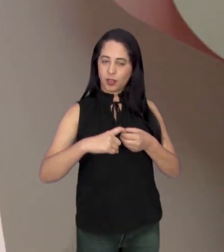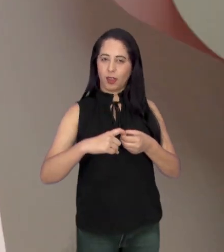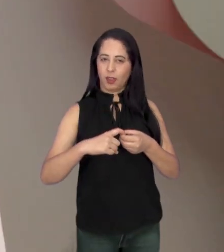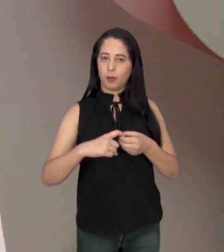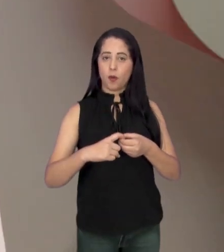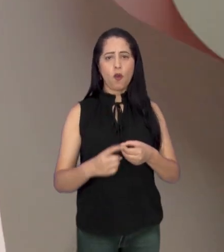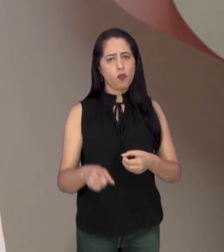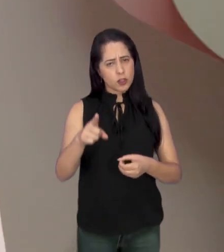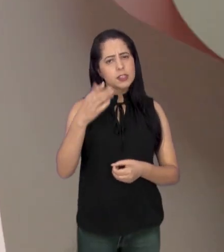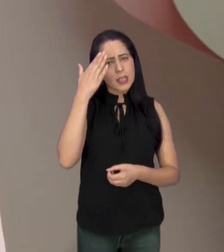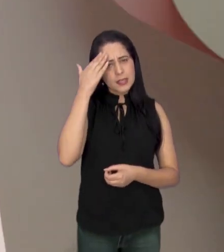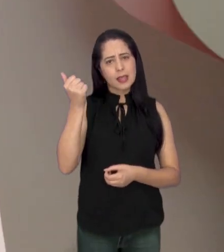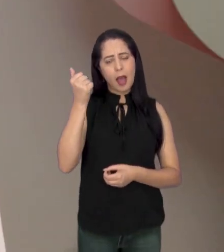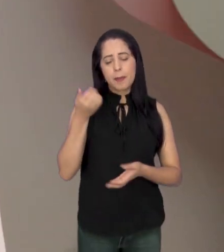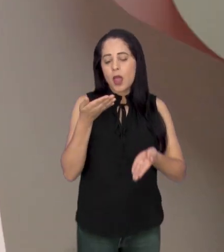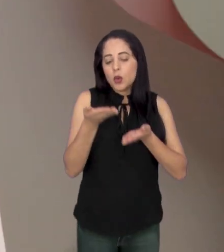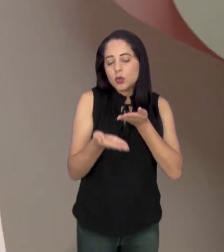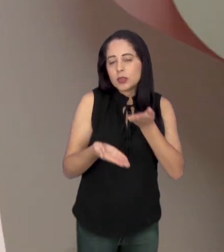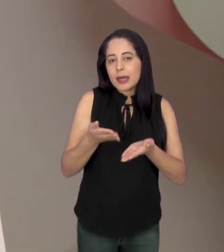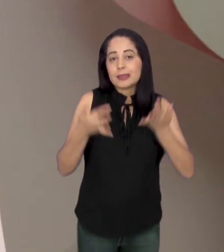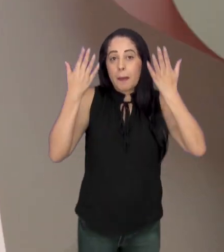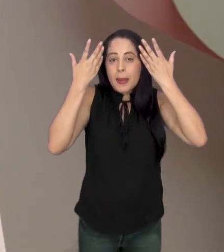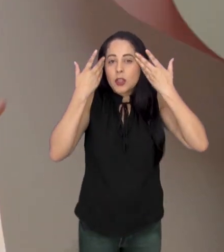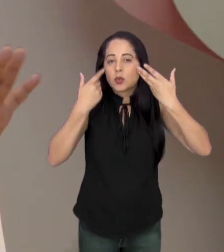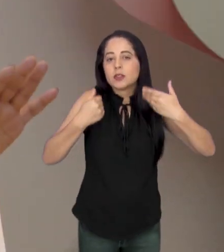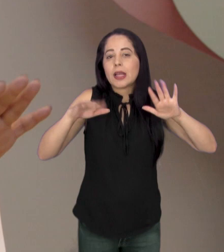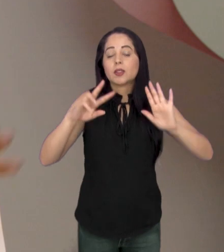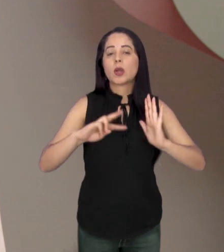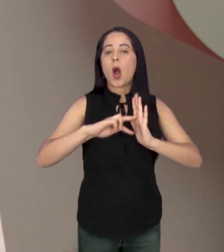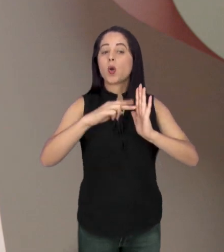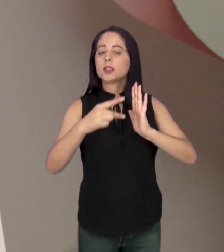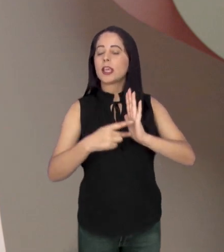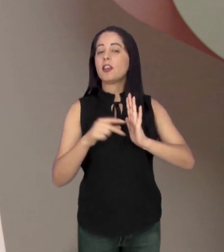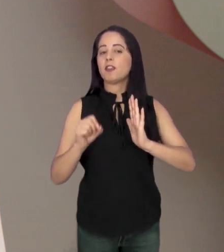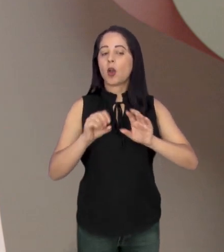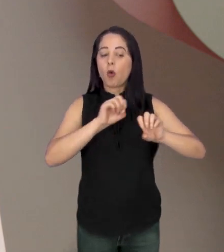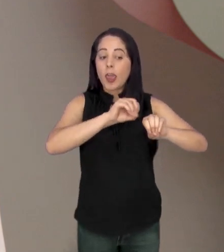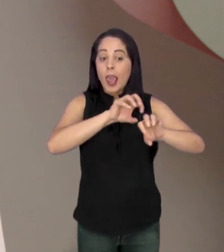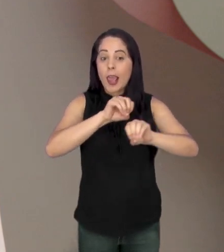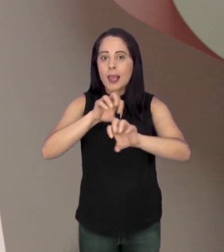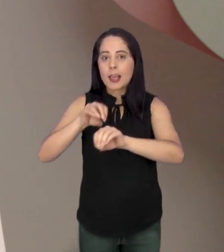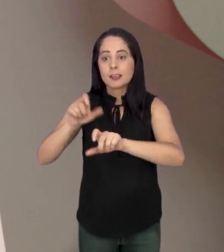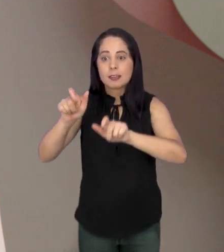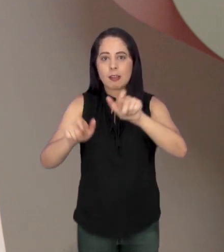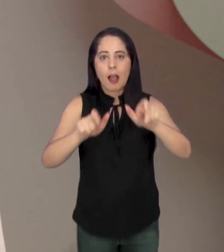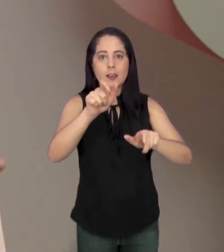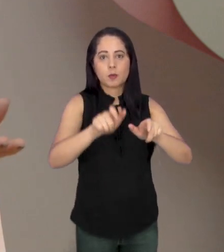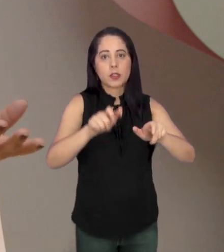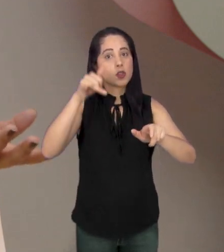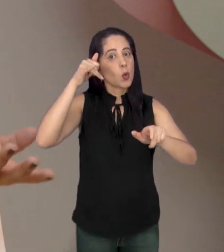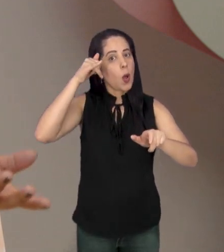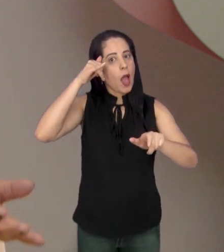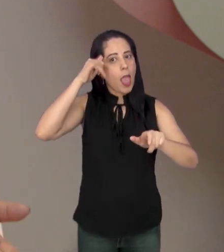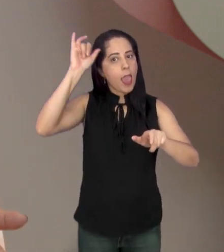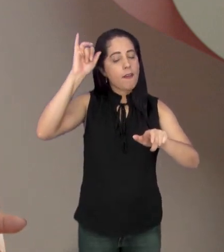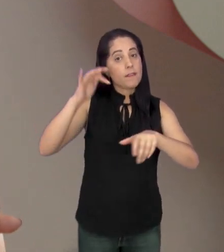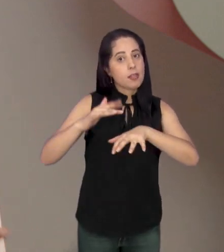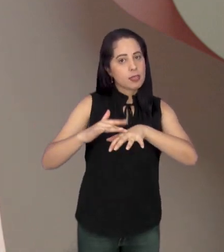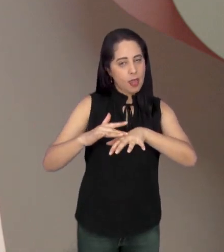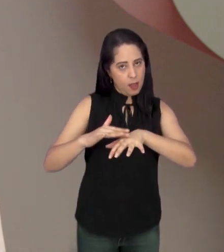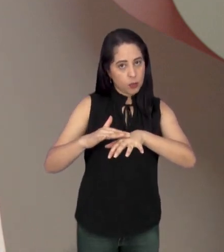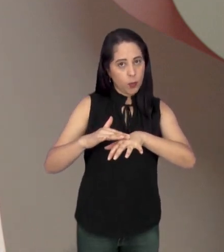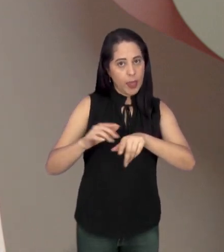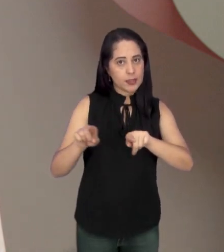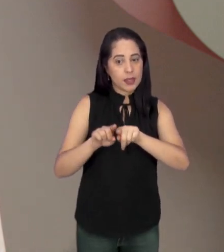Estamos de volta. Você sabia que a naturopatia é, antes de tudo, um processo educativo, tanto